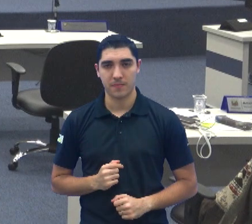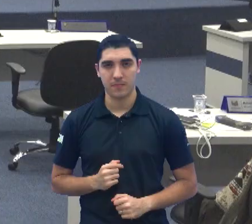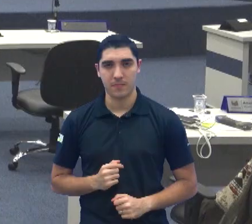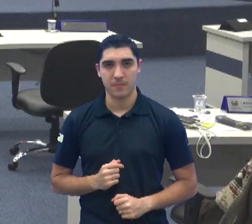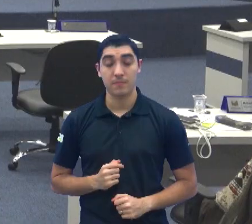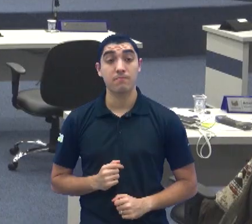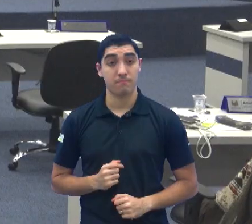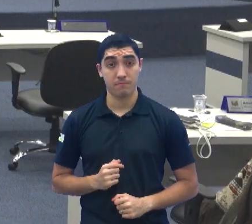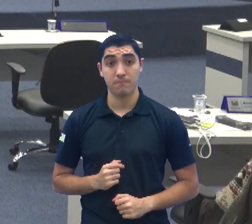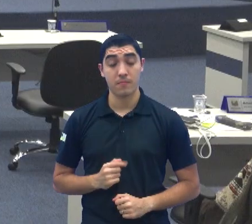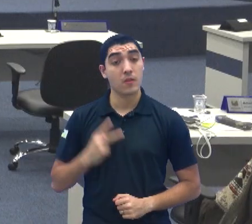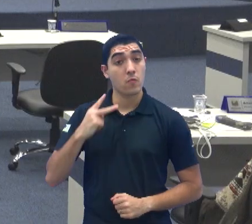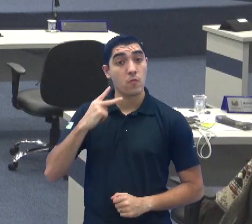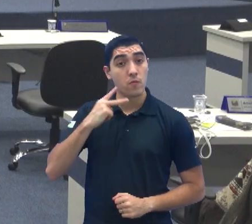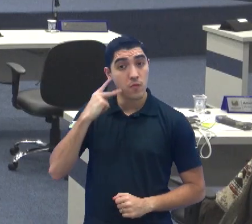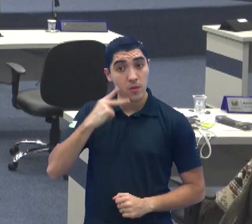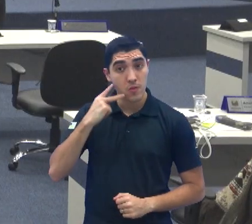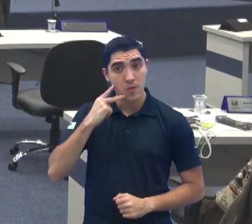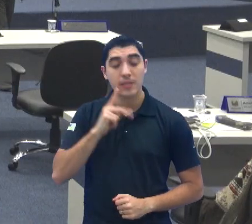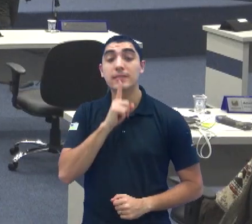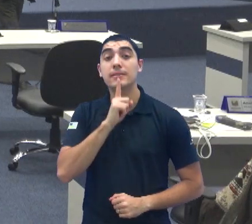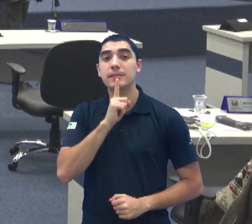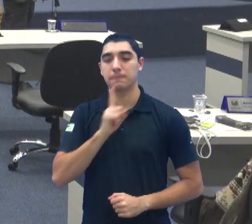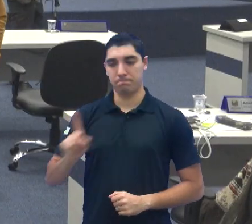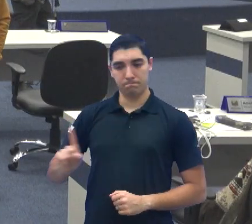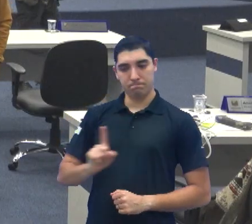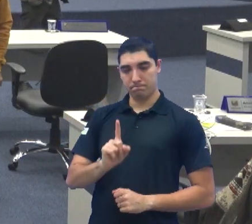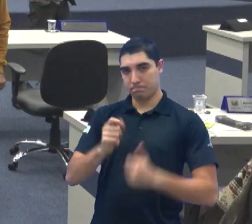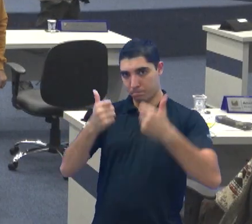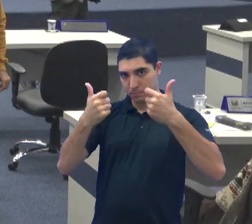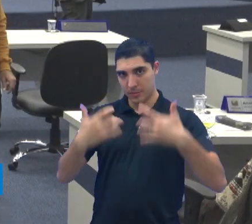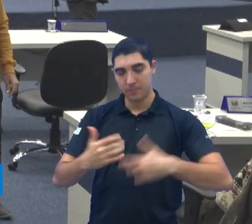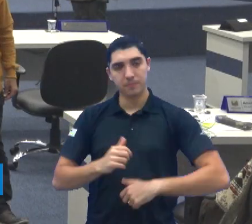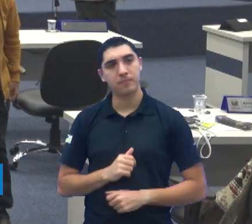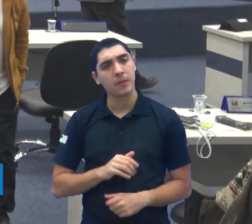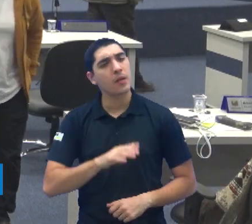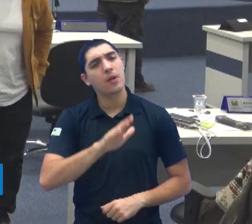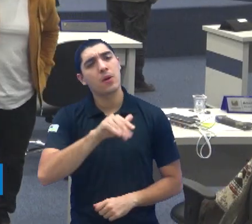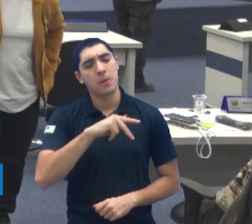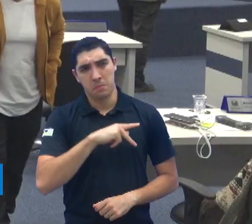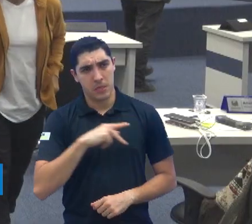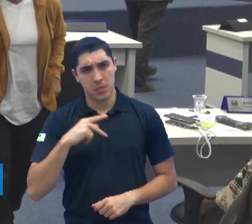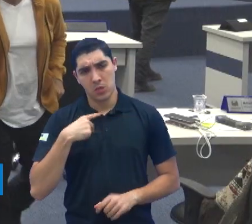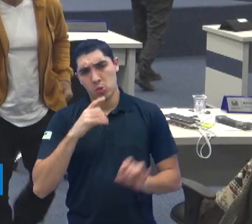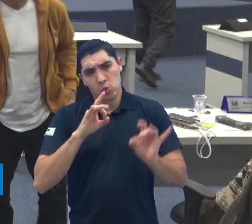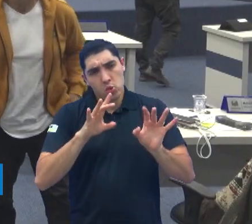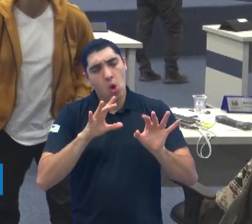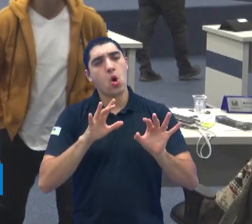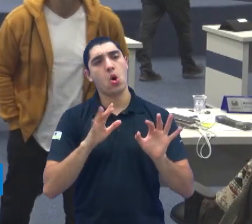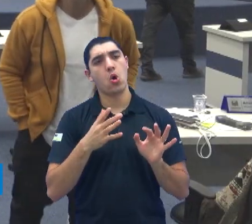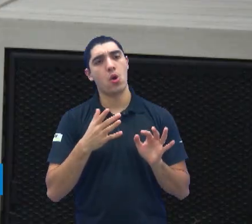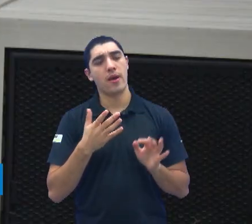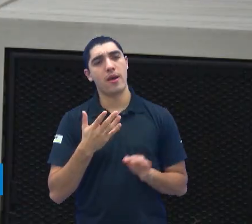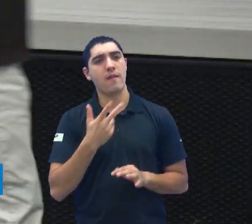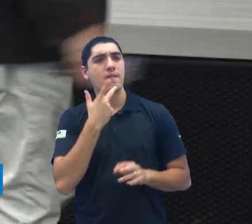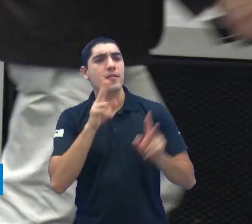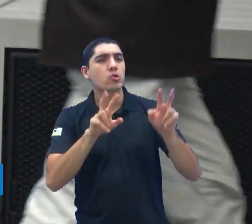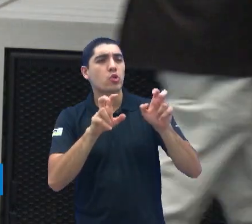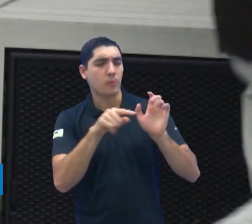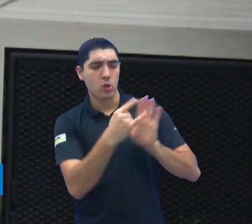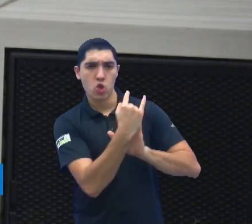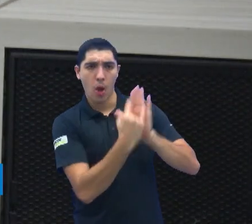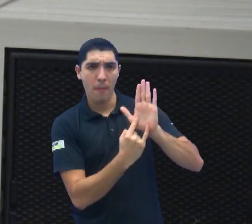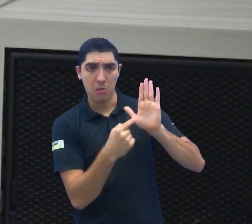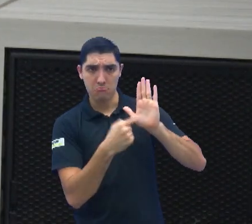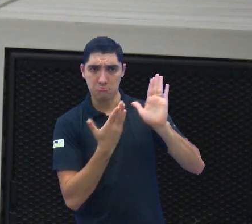Questão de ordem, o vereador Sérgio Camargo. Na verdade, presidente, eu queria falar de um requerimento que foi aprovado